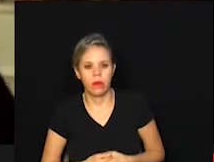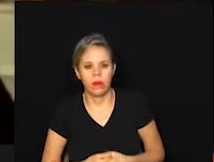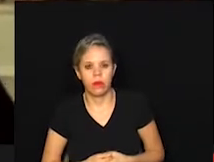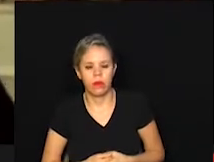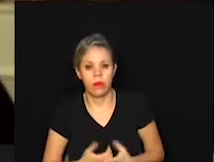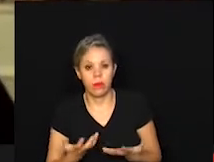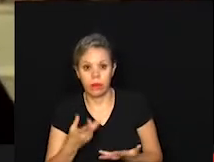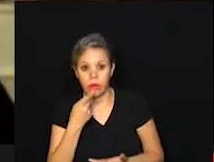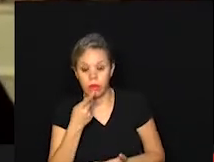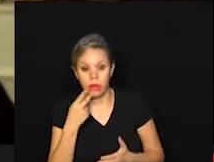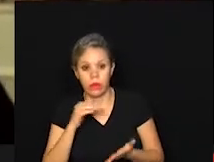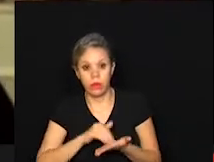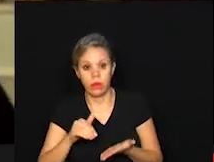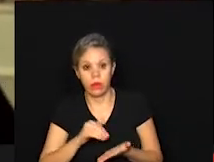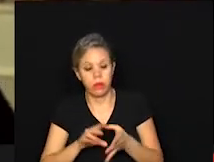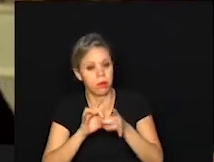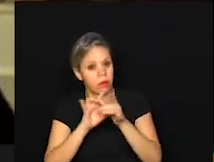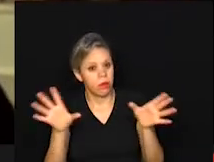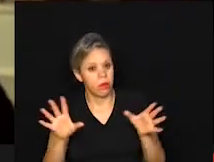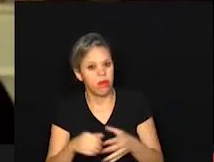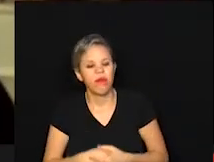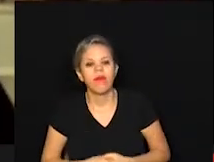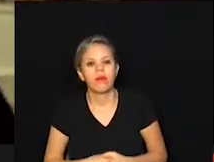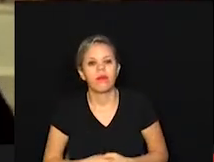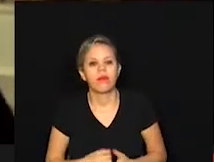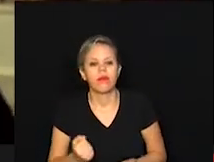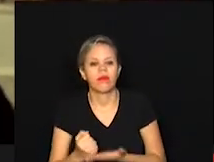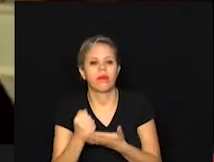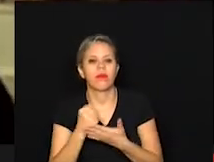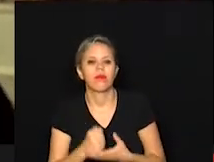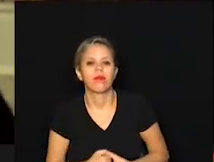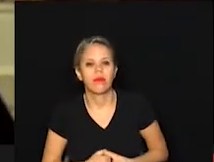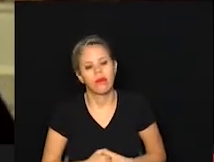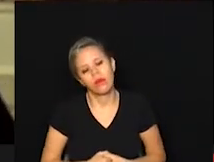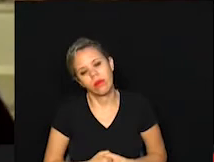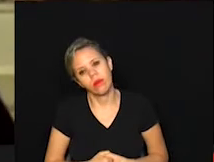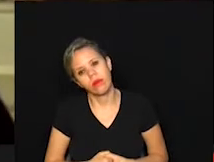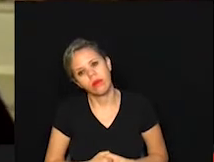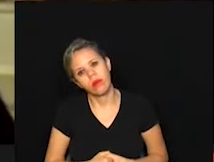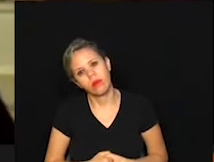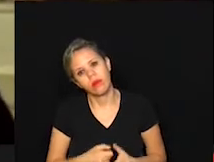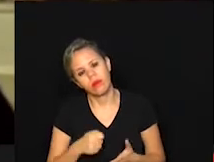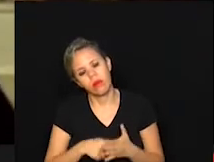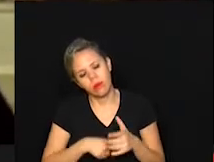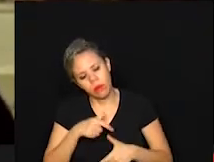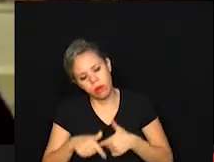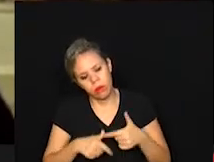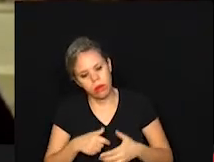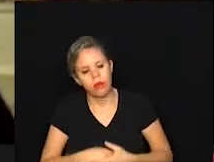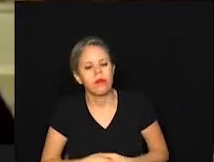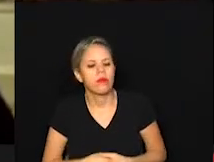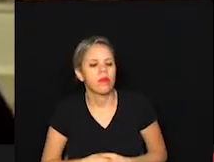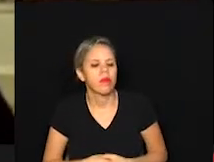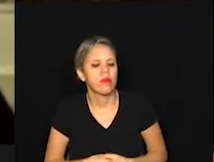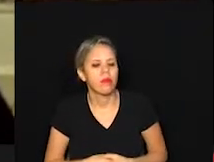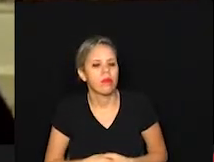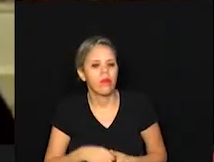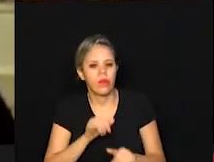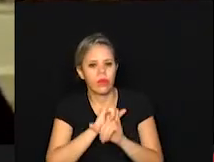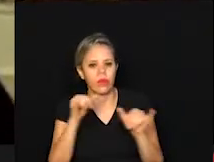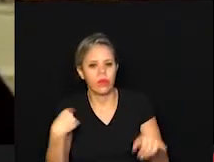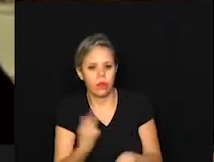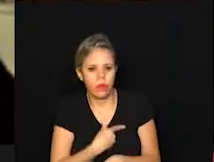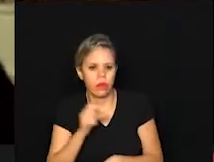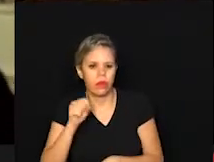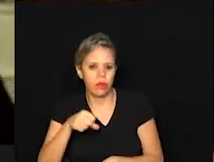Quero dizer que o nosso gabinete está à disposição para colaborar, né, nesse trabalho, né, e dizer que nós vamos